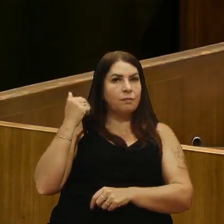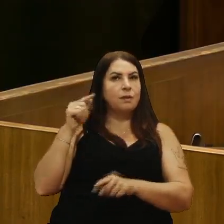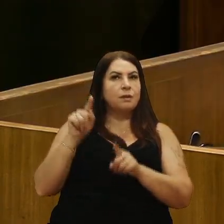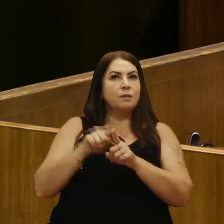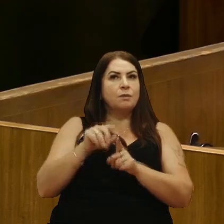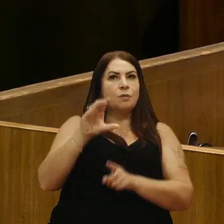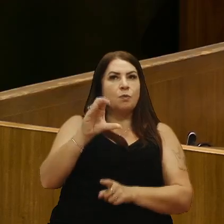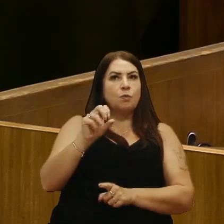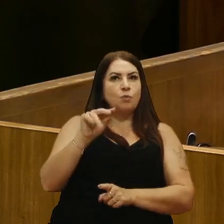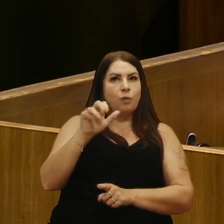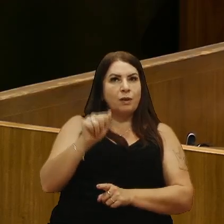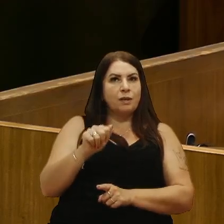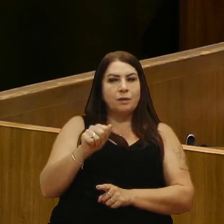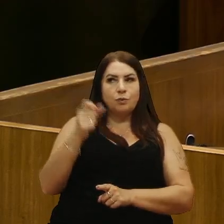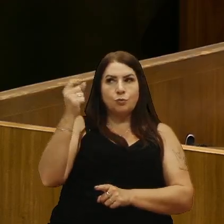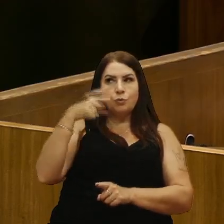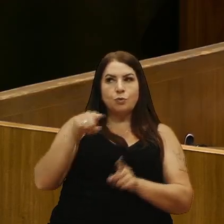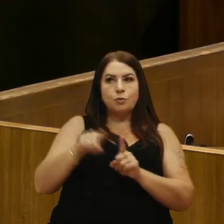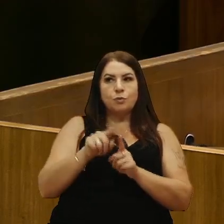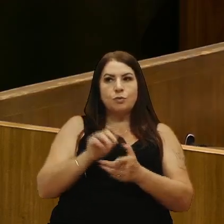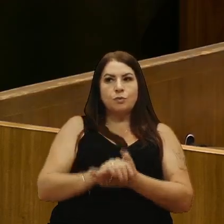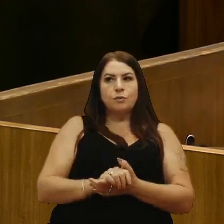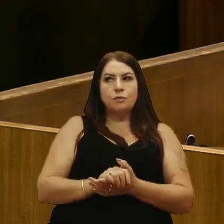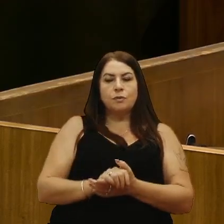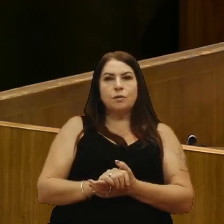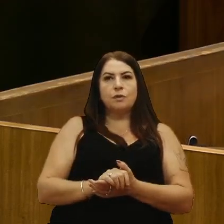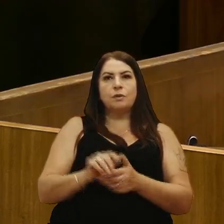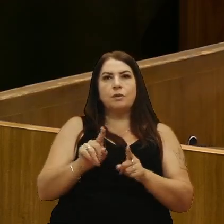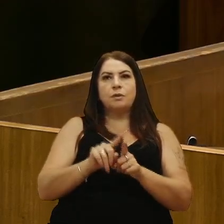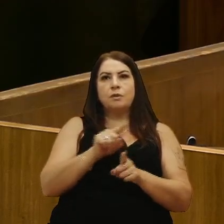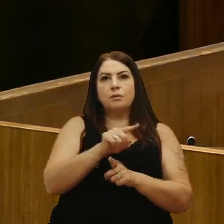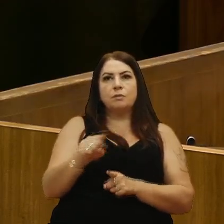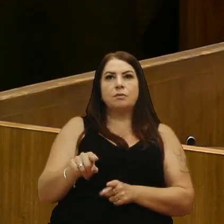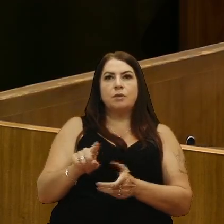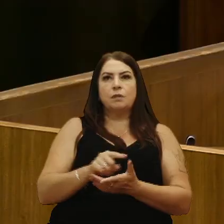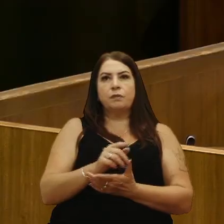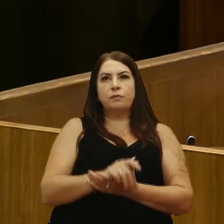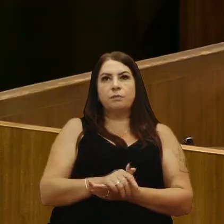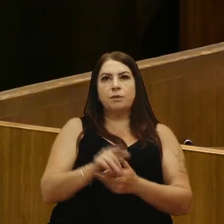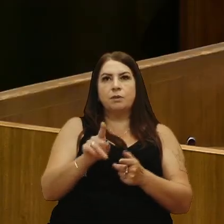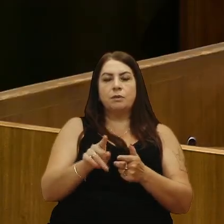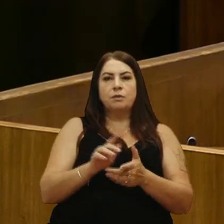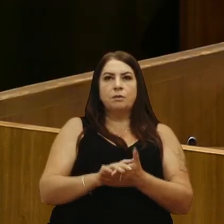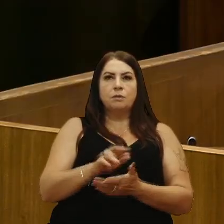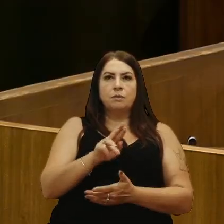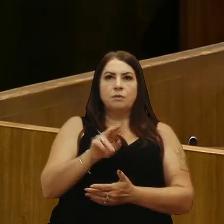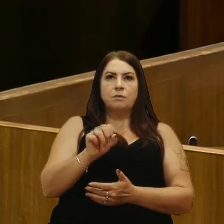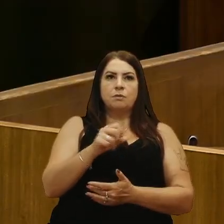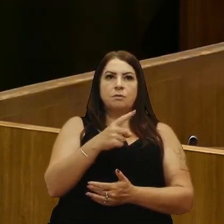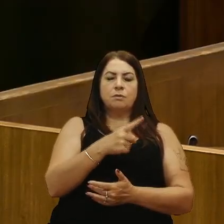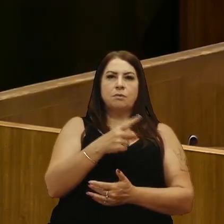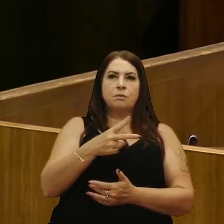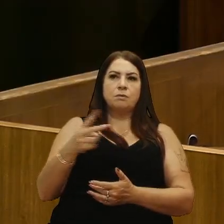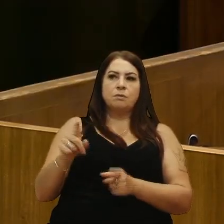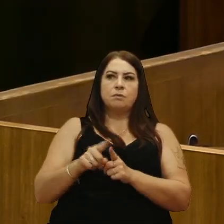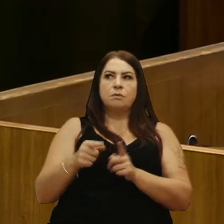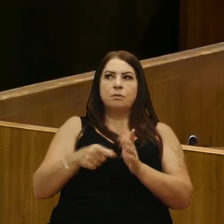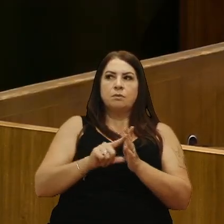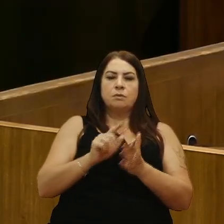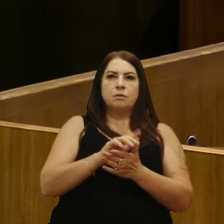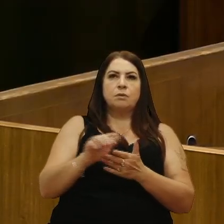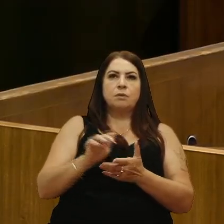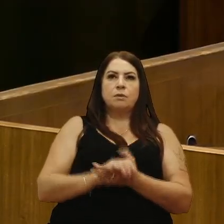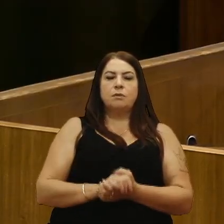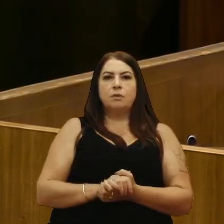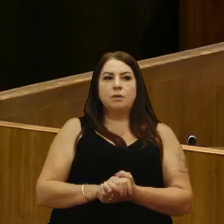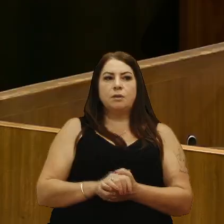Colina do Sol com a RS 122. Quero mostrar para os senhores como era antes, por